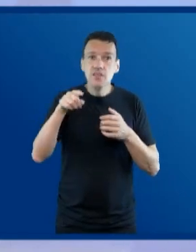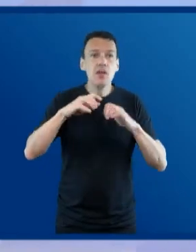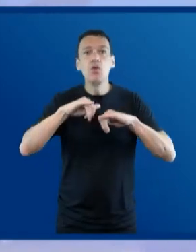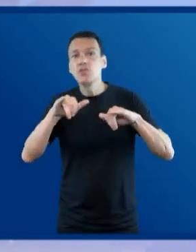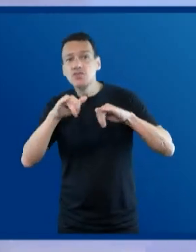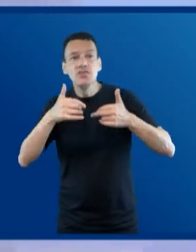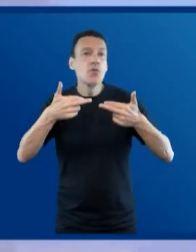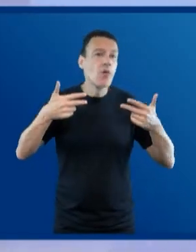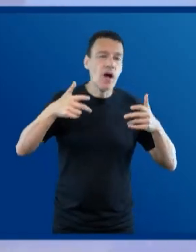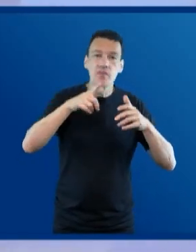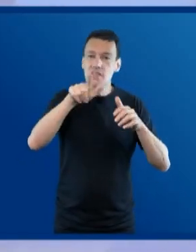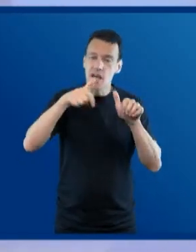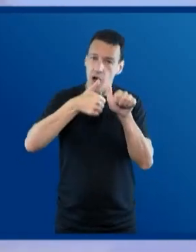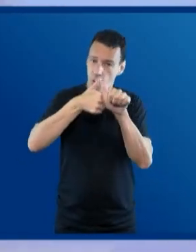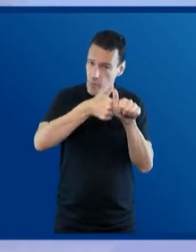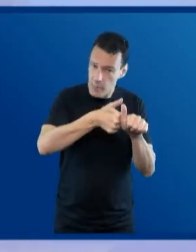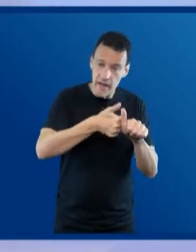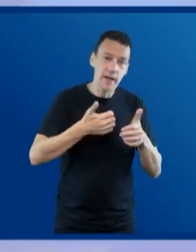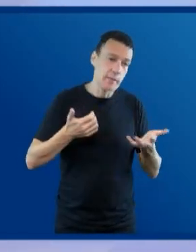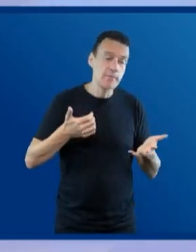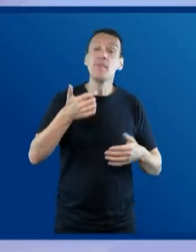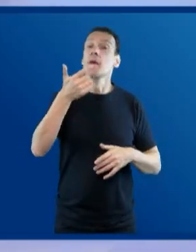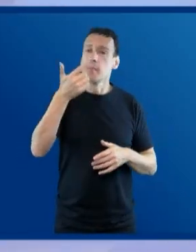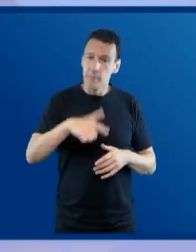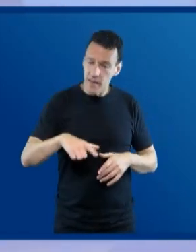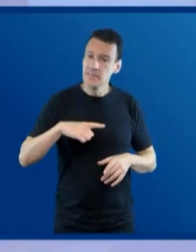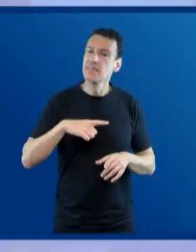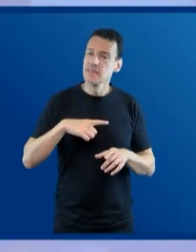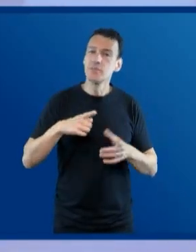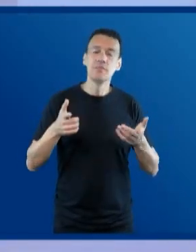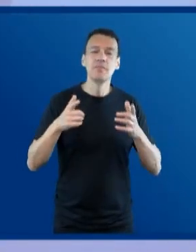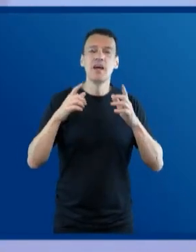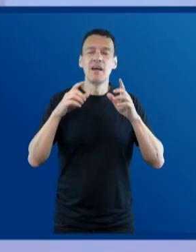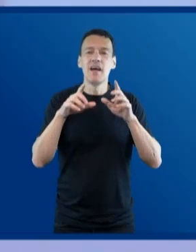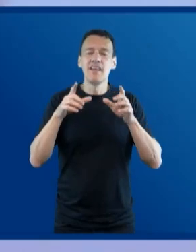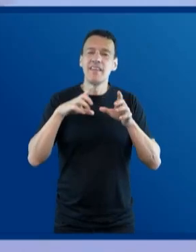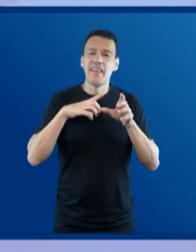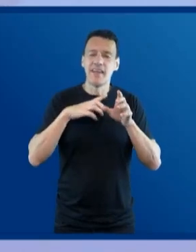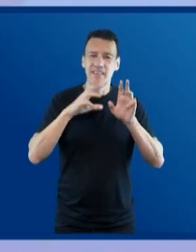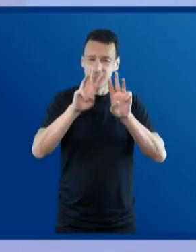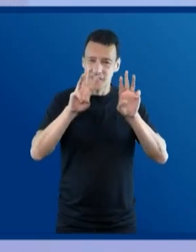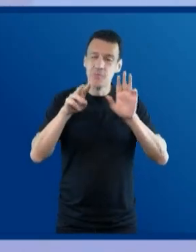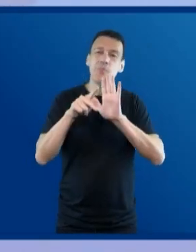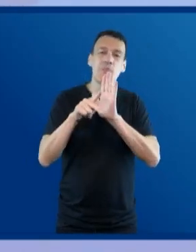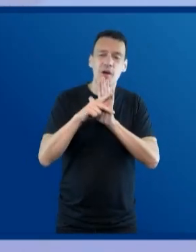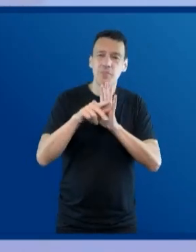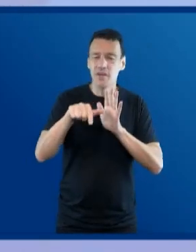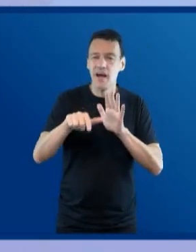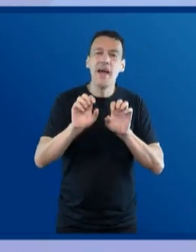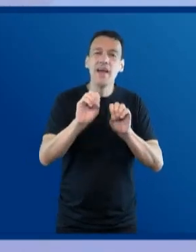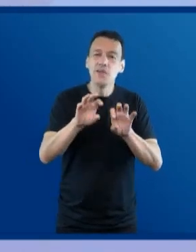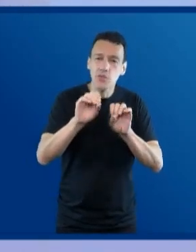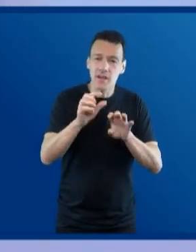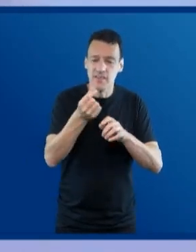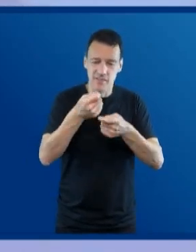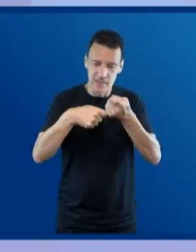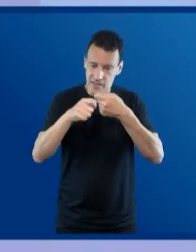Também temos um hub de educação, convido todos depois a entrarem e visualizar o hub de educação financeira, é o